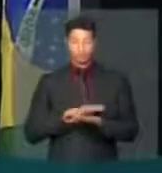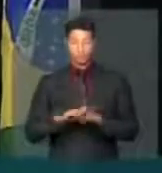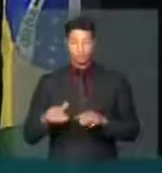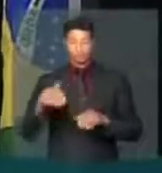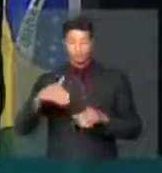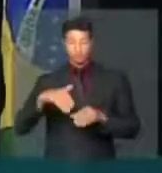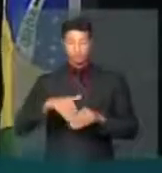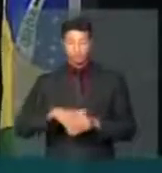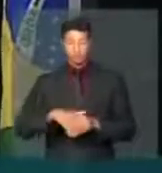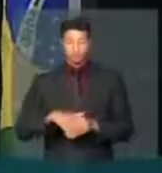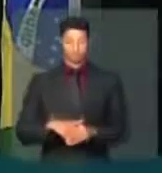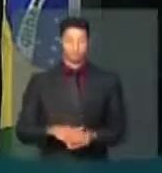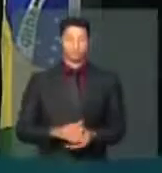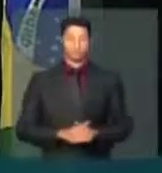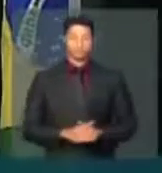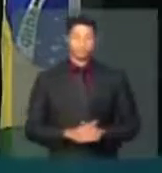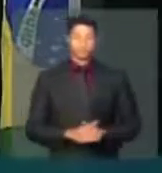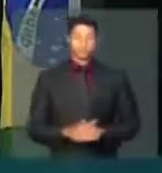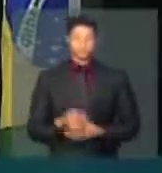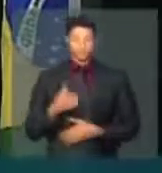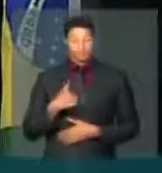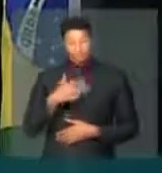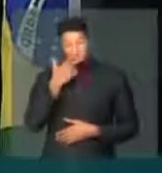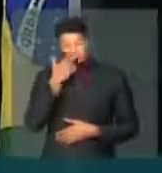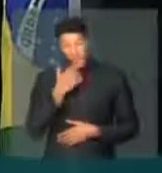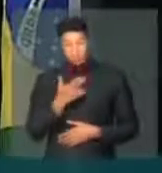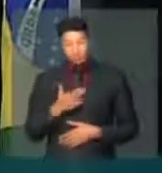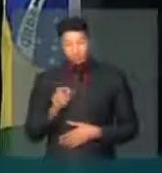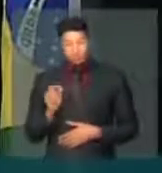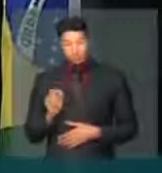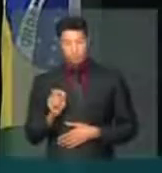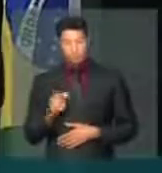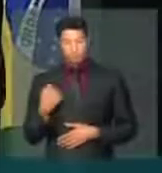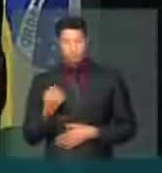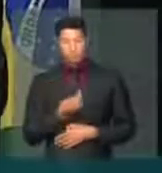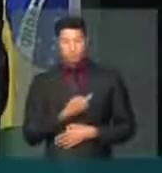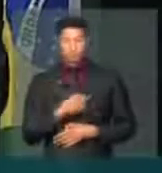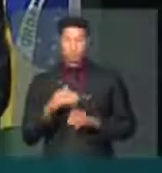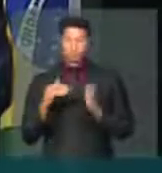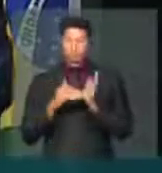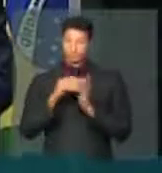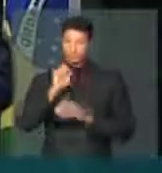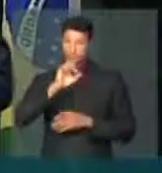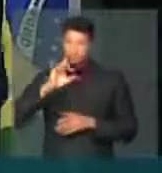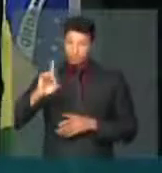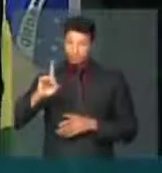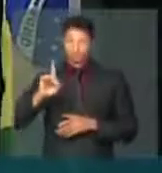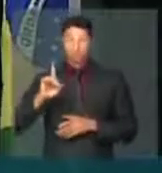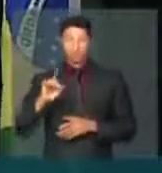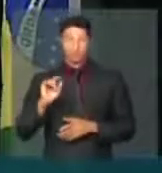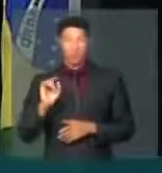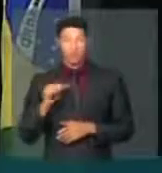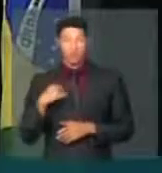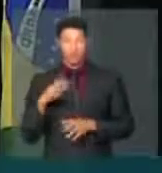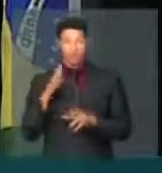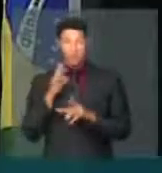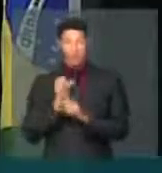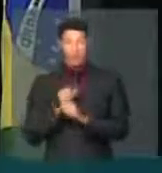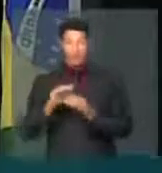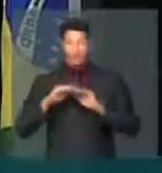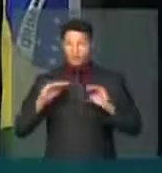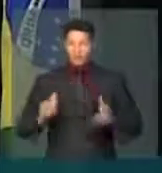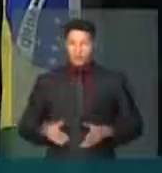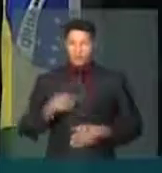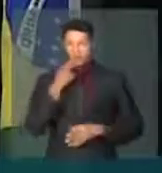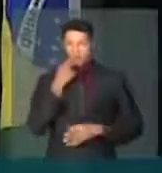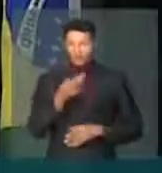dessa votação, eu acho significativo, em nome do nosso partido Solidariedade, assomar essa tribuna